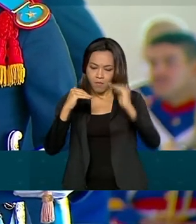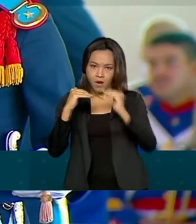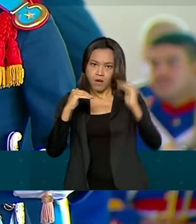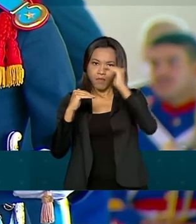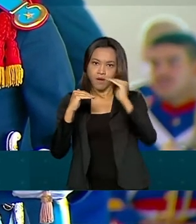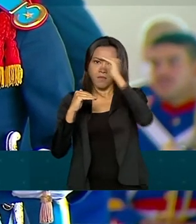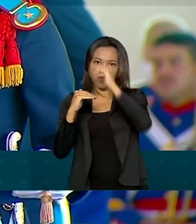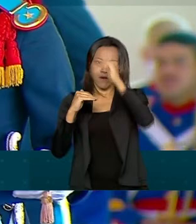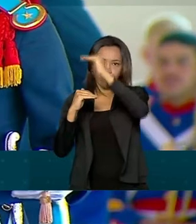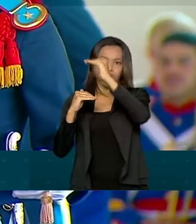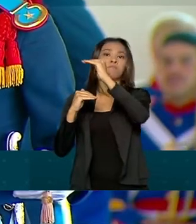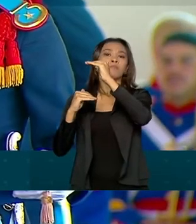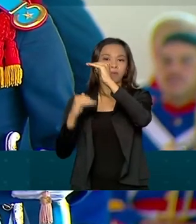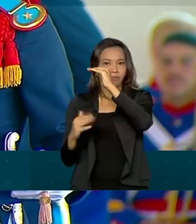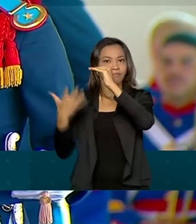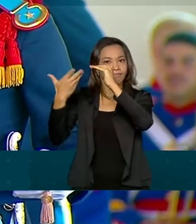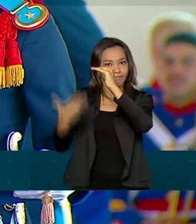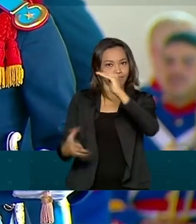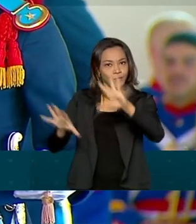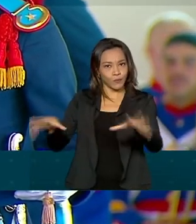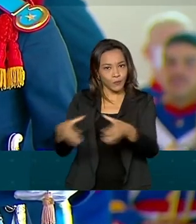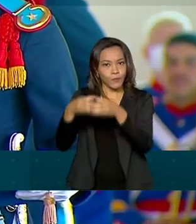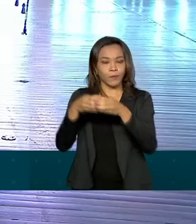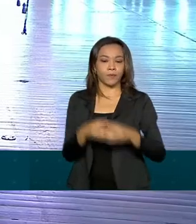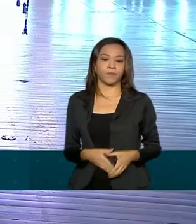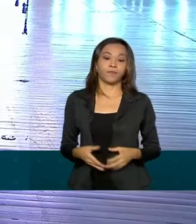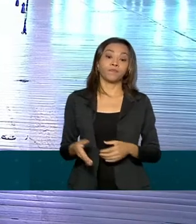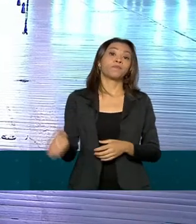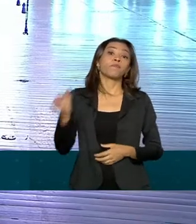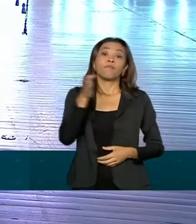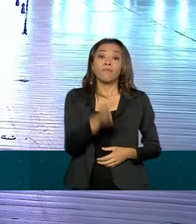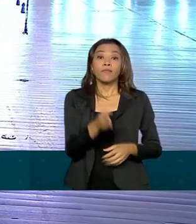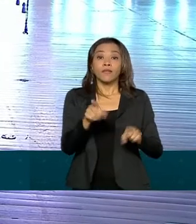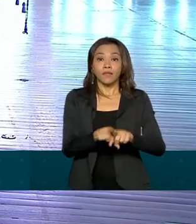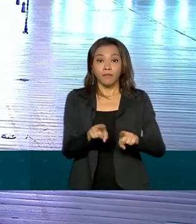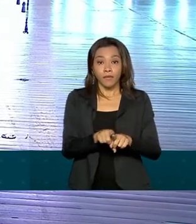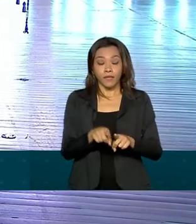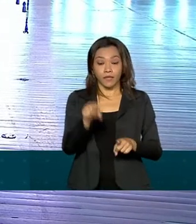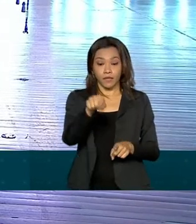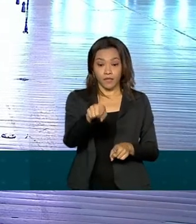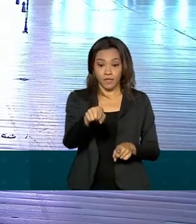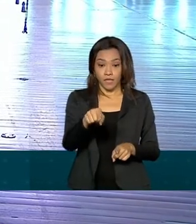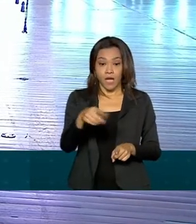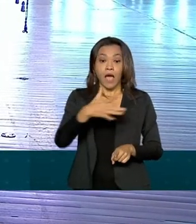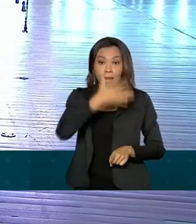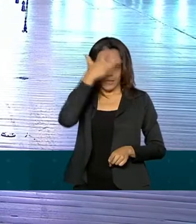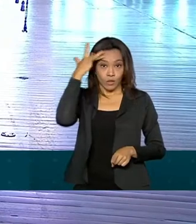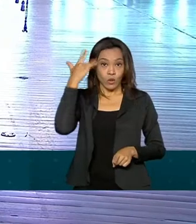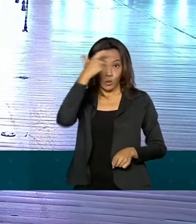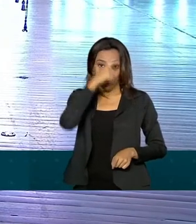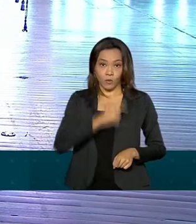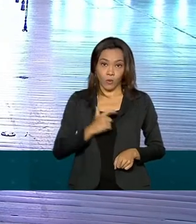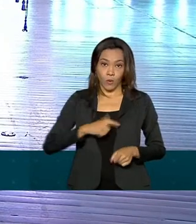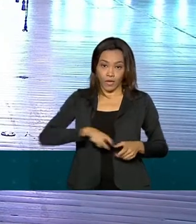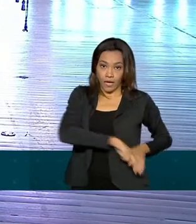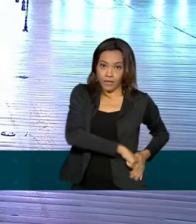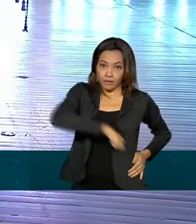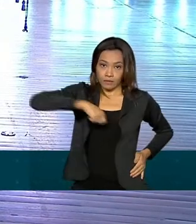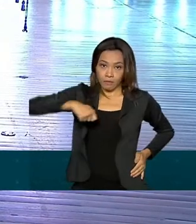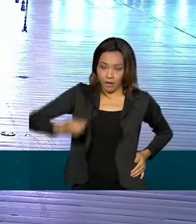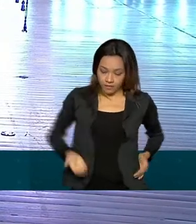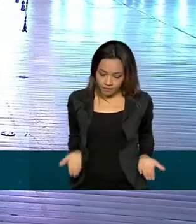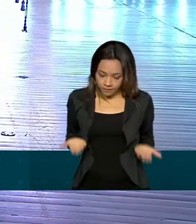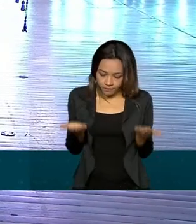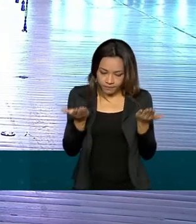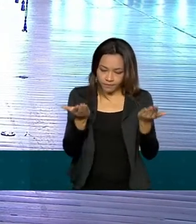círculo de oficiais da Força Terrestre o Cadete da Academia Militar das Agulhas Negras que conduz a espada do General